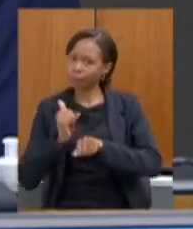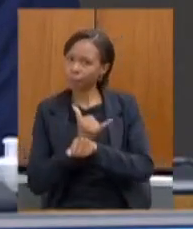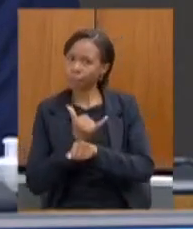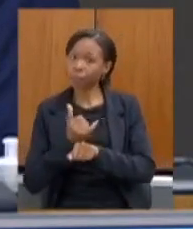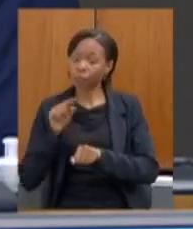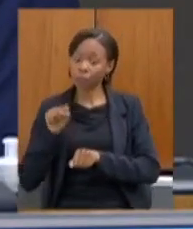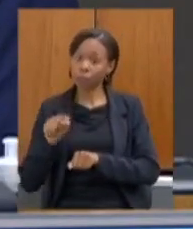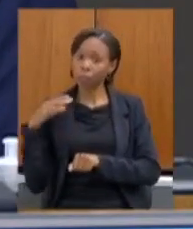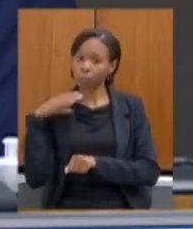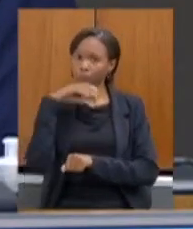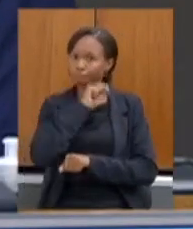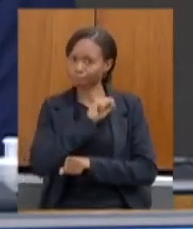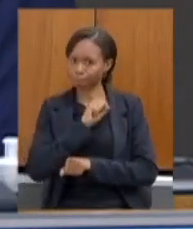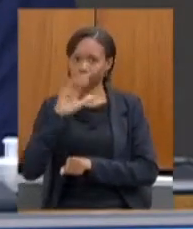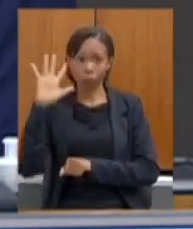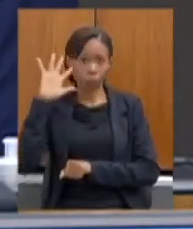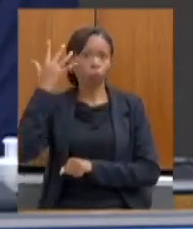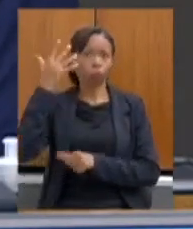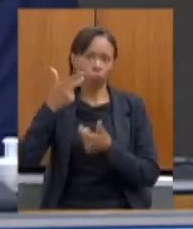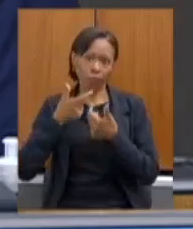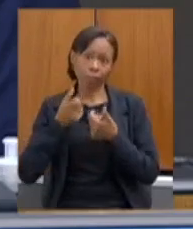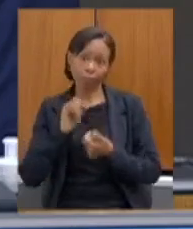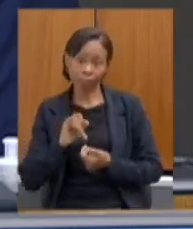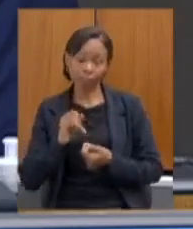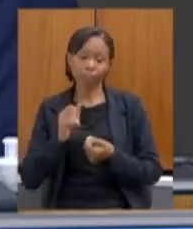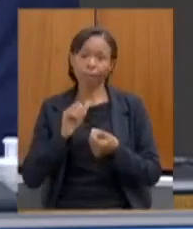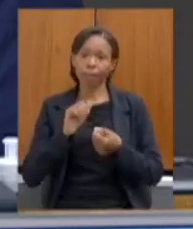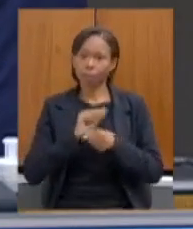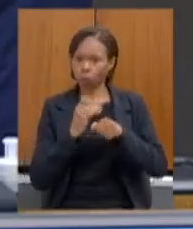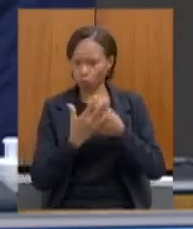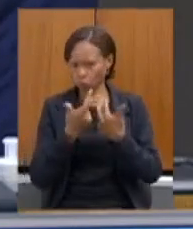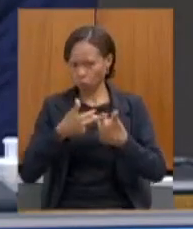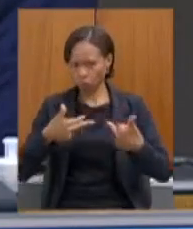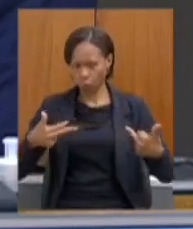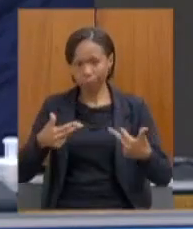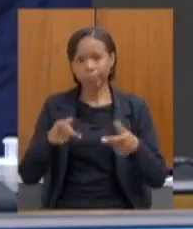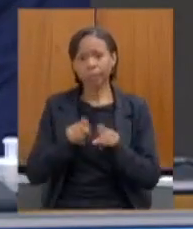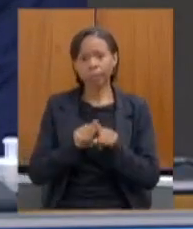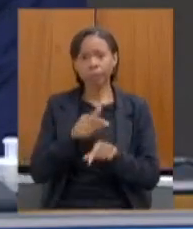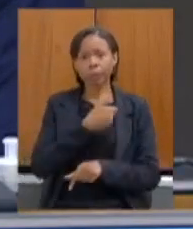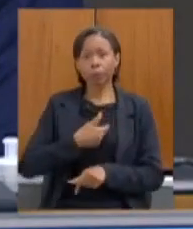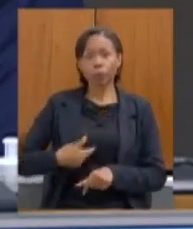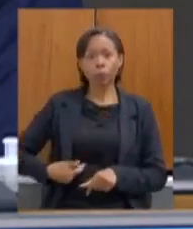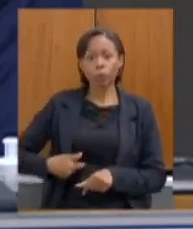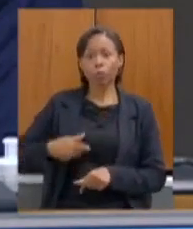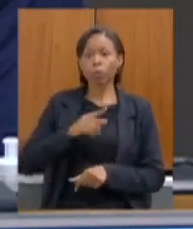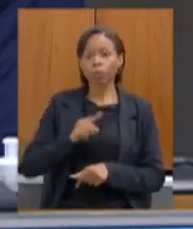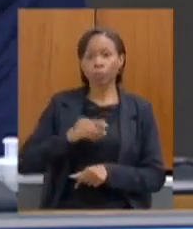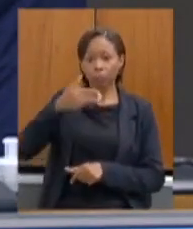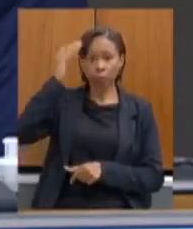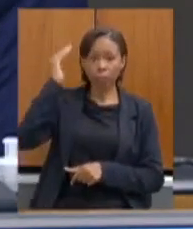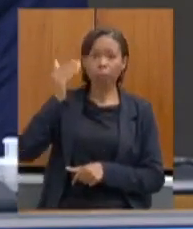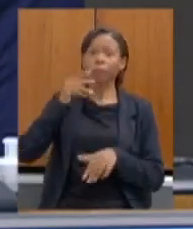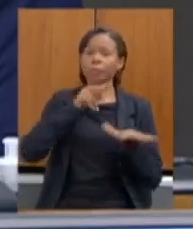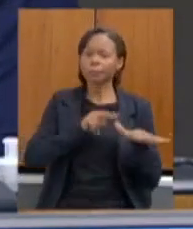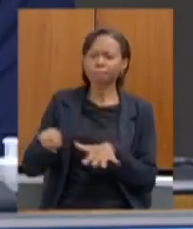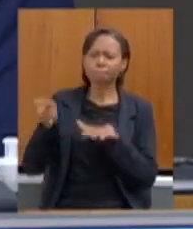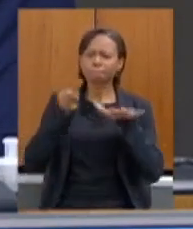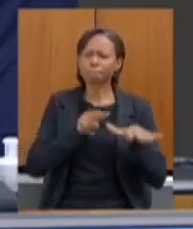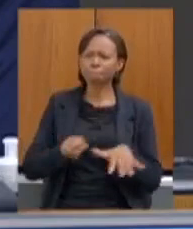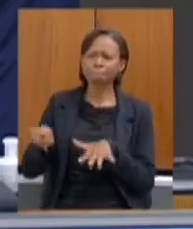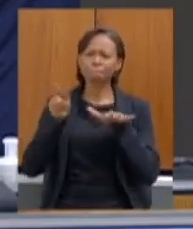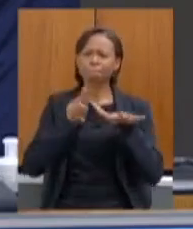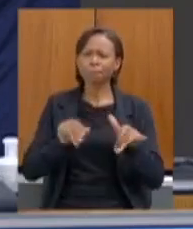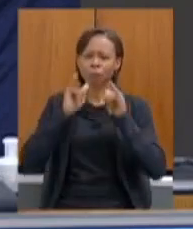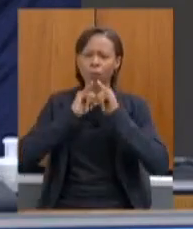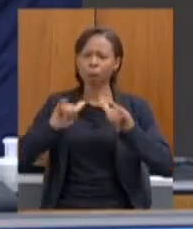decisão em relação à pandemia. Governador Romeu Zema indicou a divulgação semanal e diária de boletins a respeito dos dados